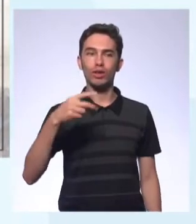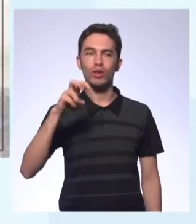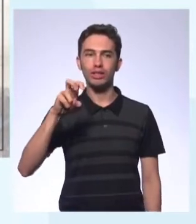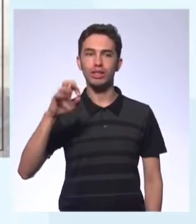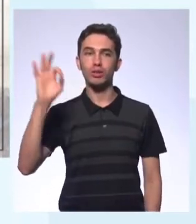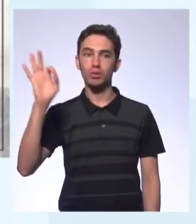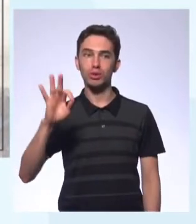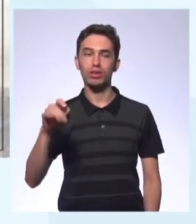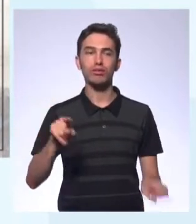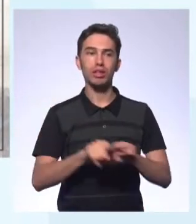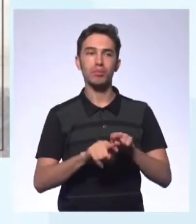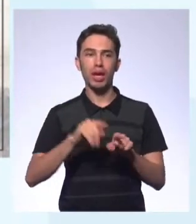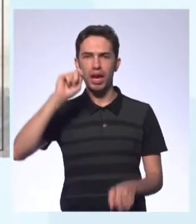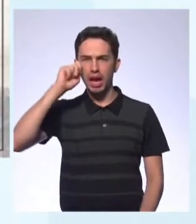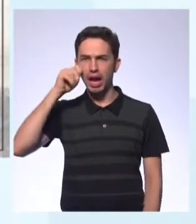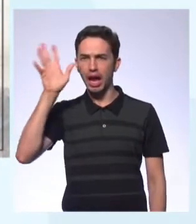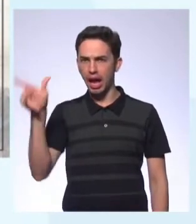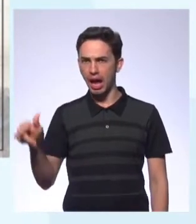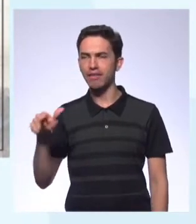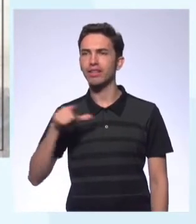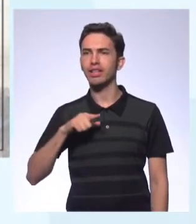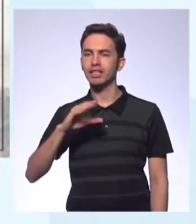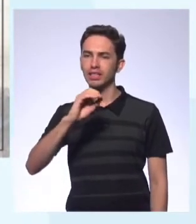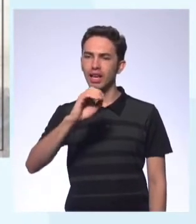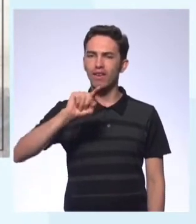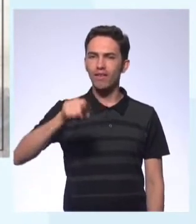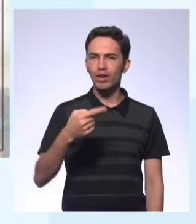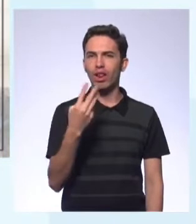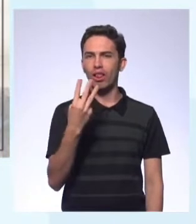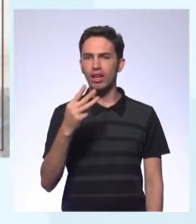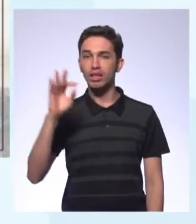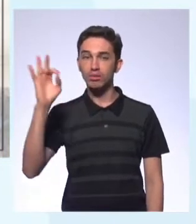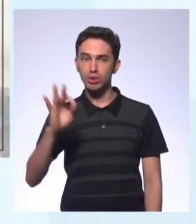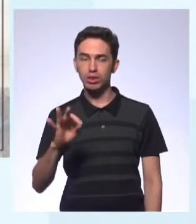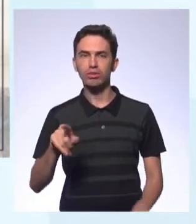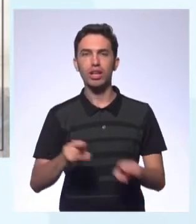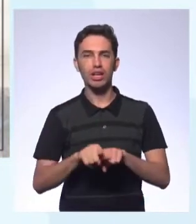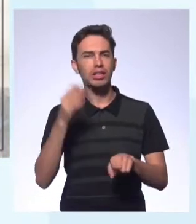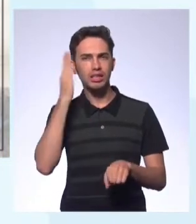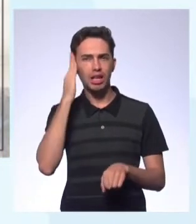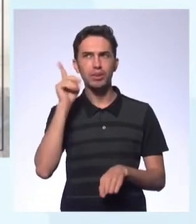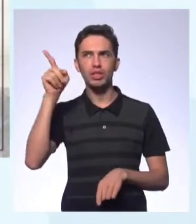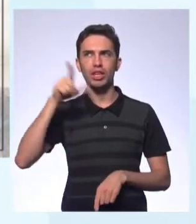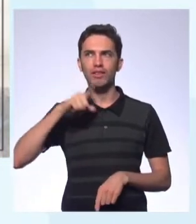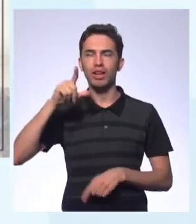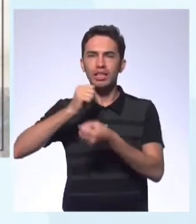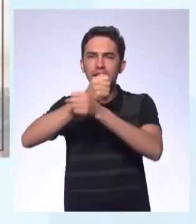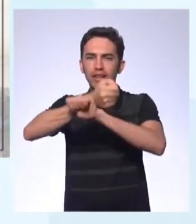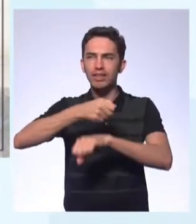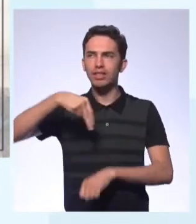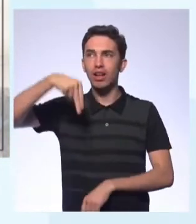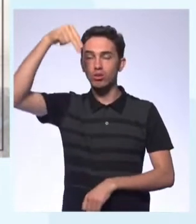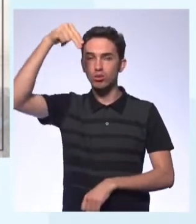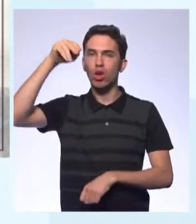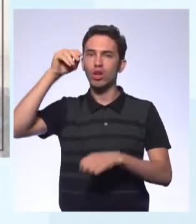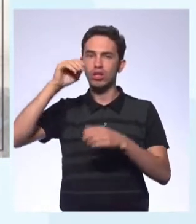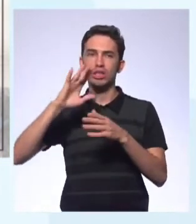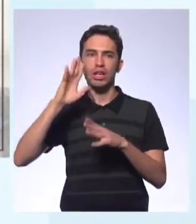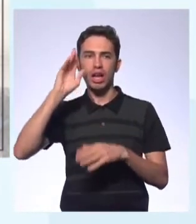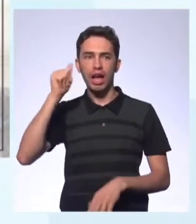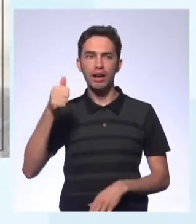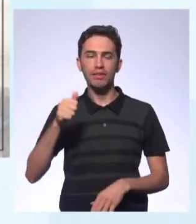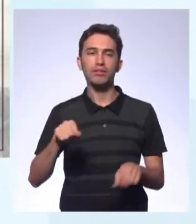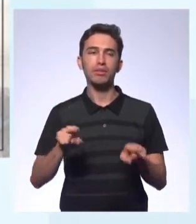nós sabemos que havia aí, claro, essa questão da escravidão no norte da África, outros países